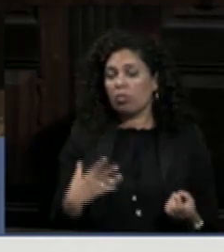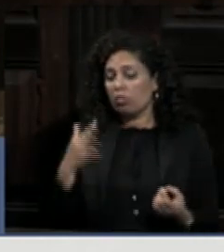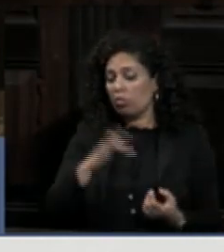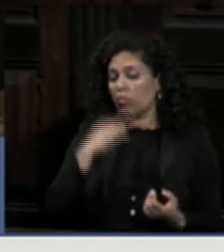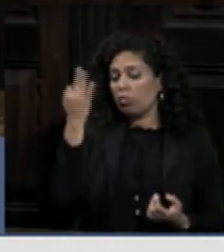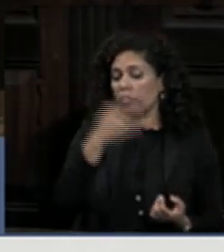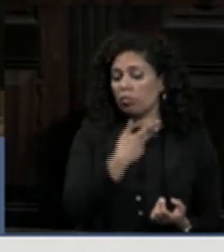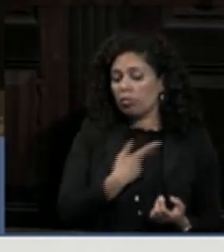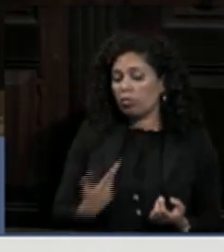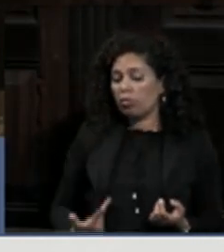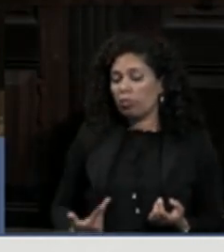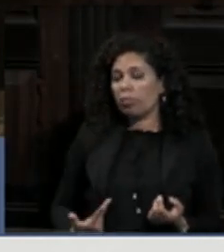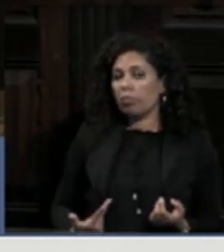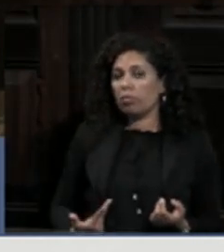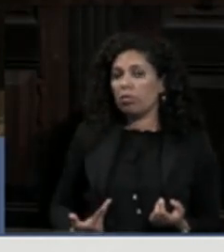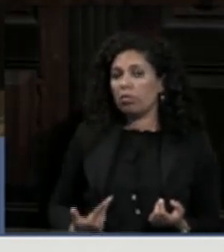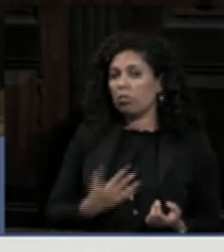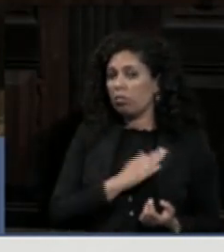veio